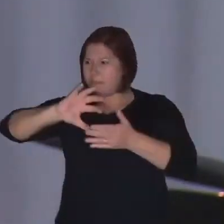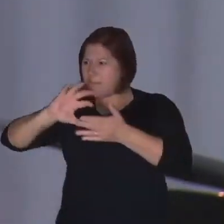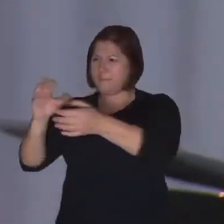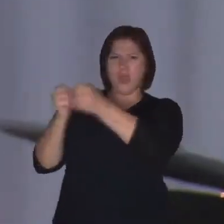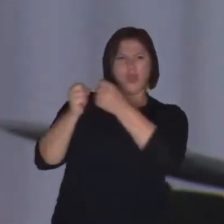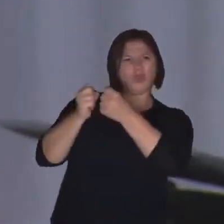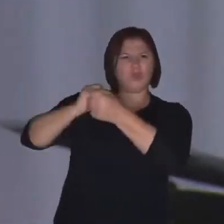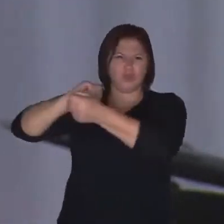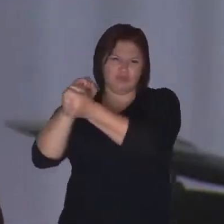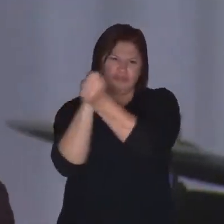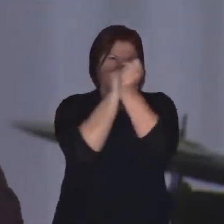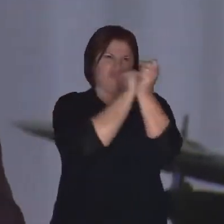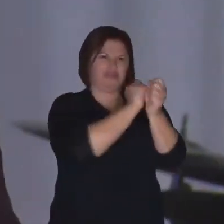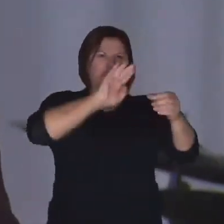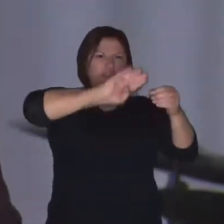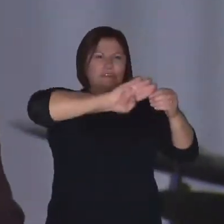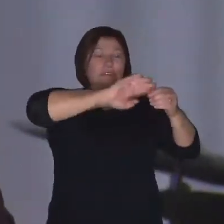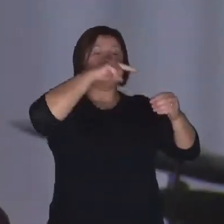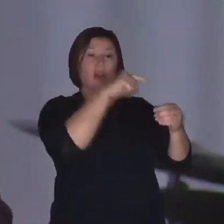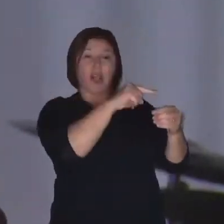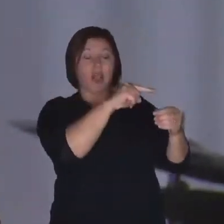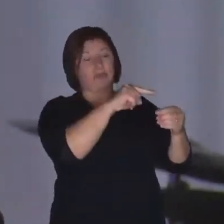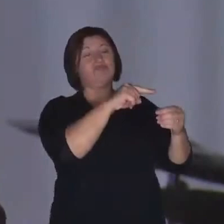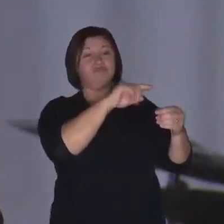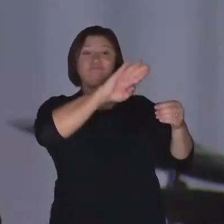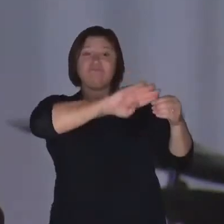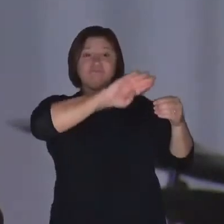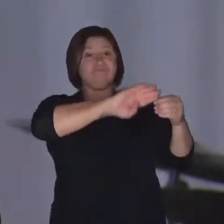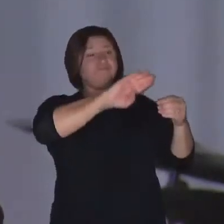maligna, demoníaca, chamada Babilônia.